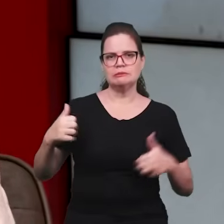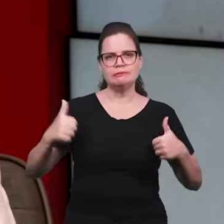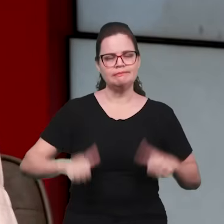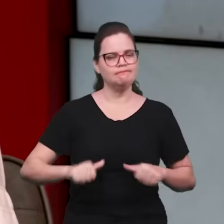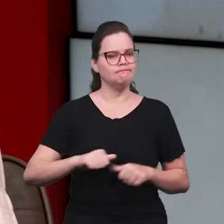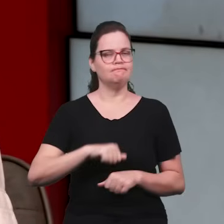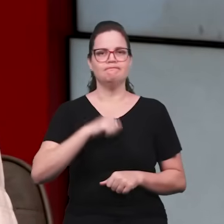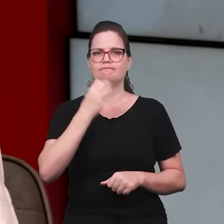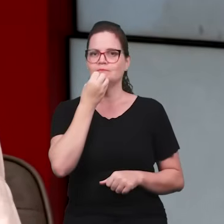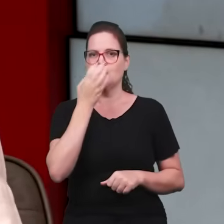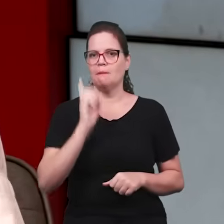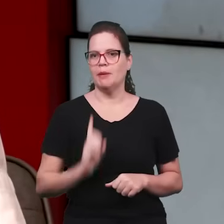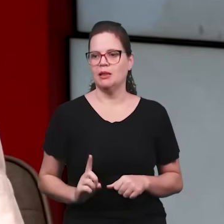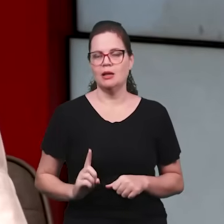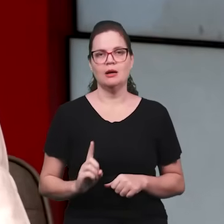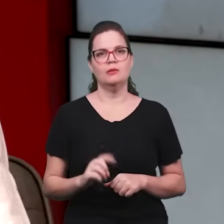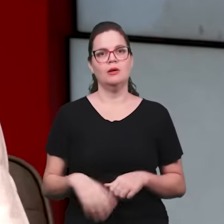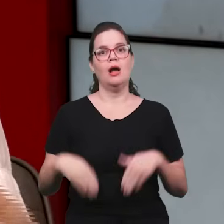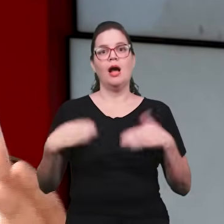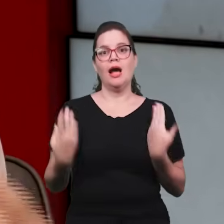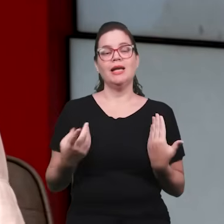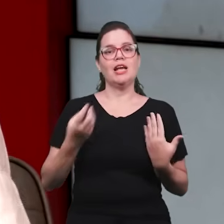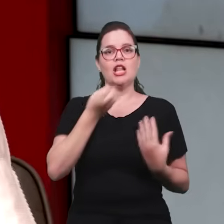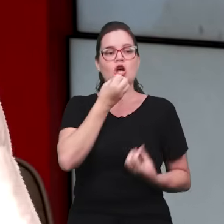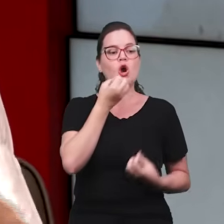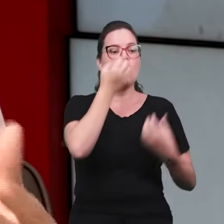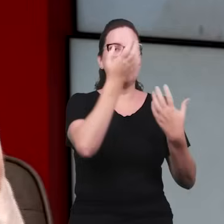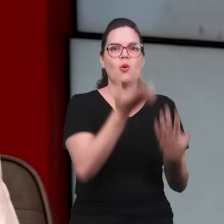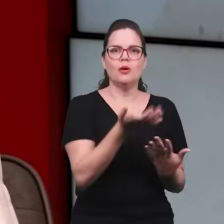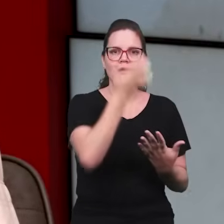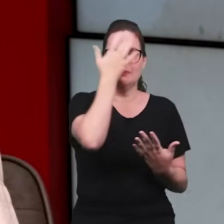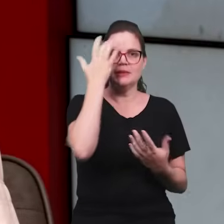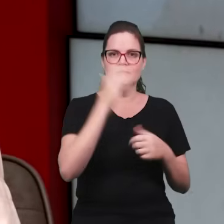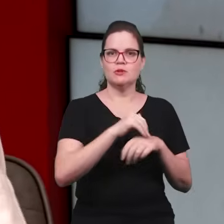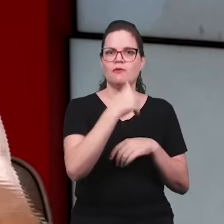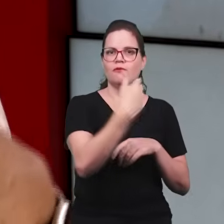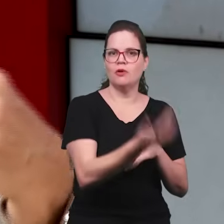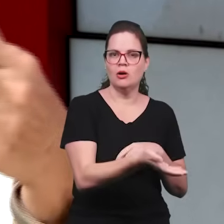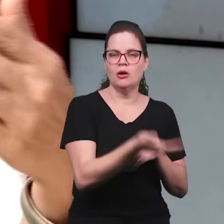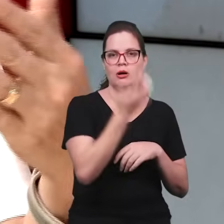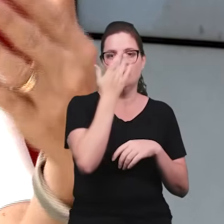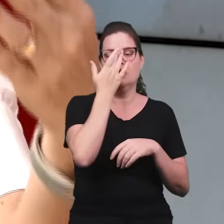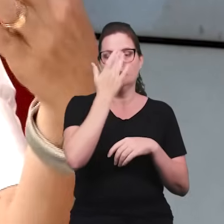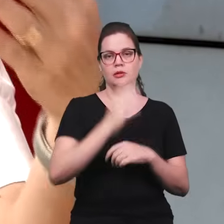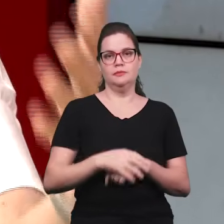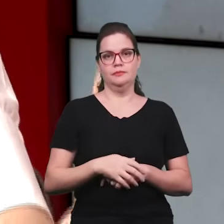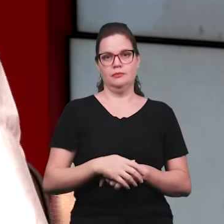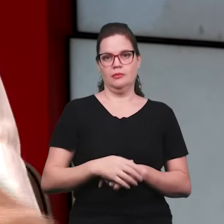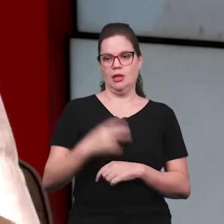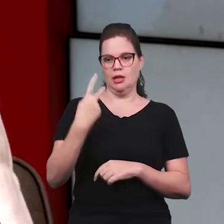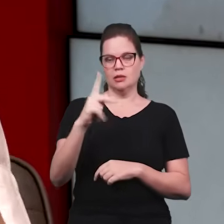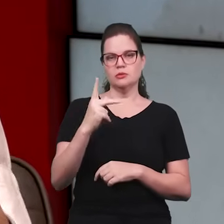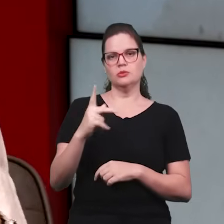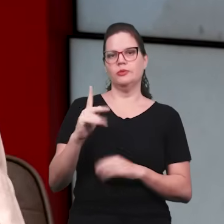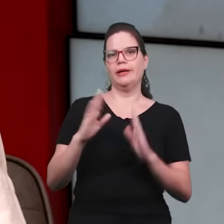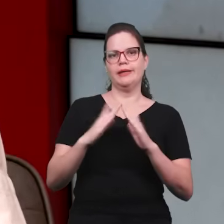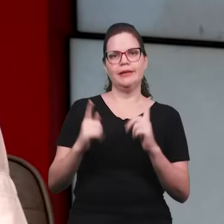tão bem emocionalmente, e aí abre esses problemas para terceiros, para pessoas da sua comunidade, da